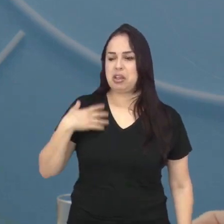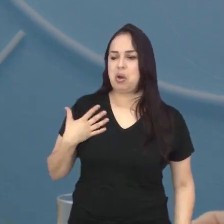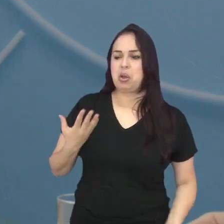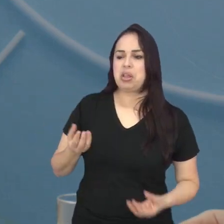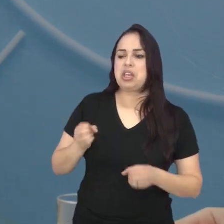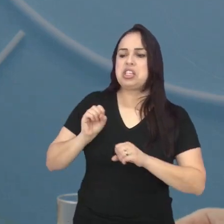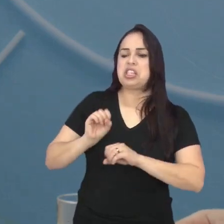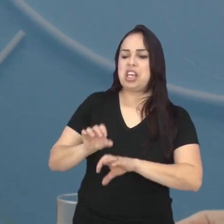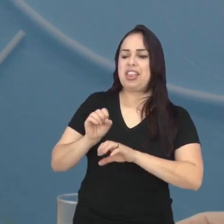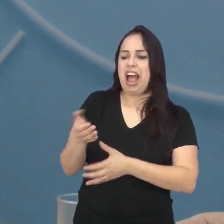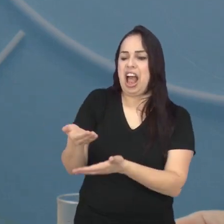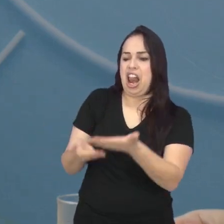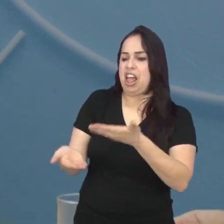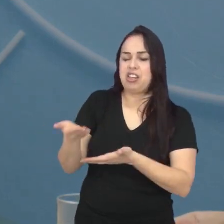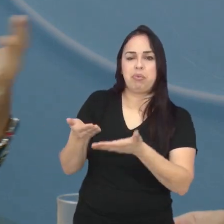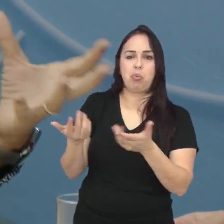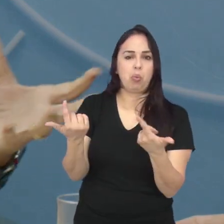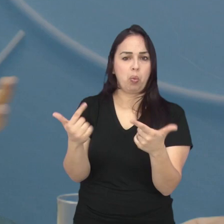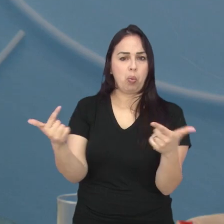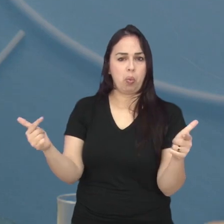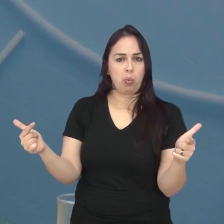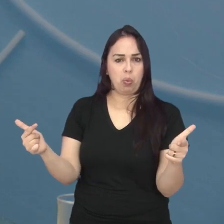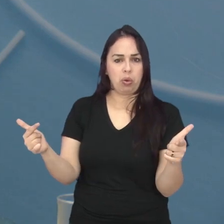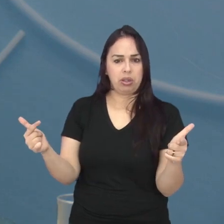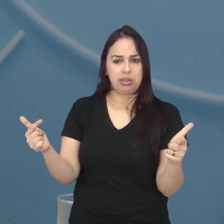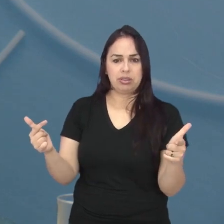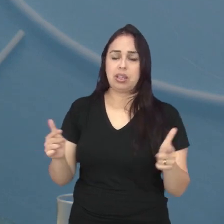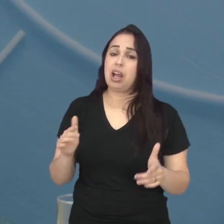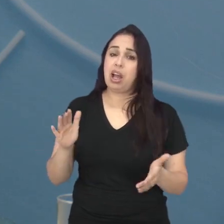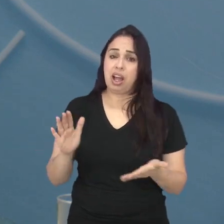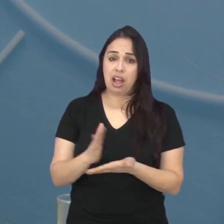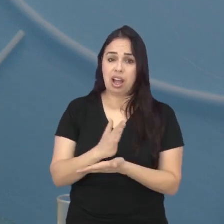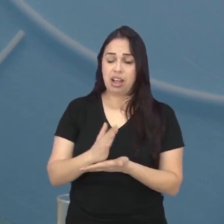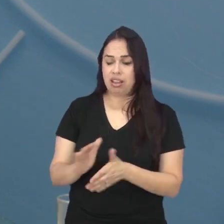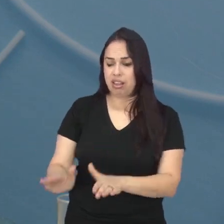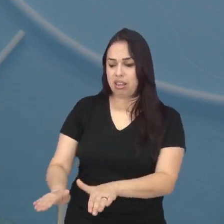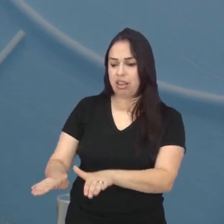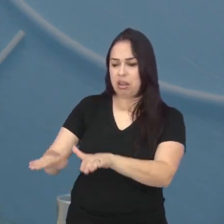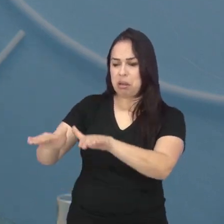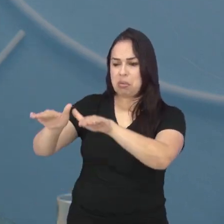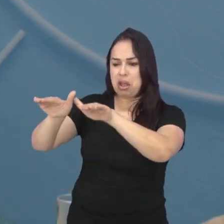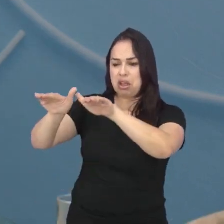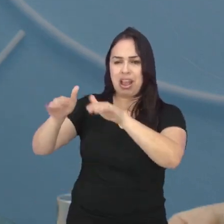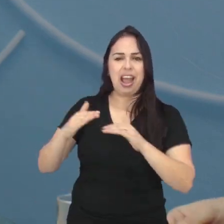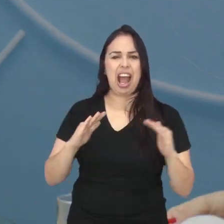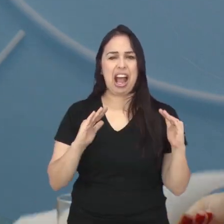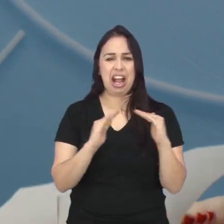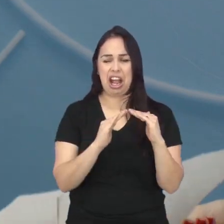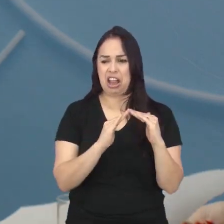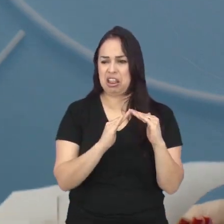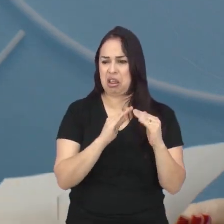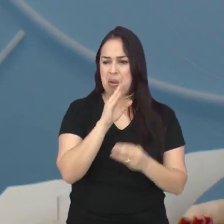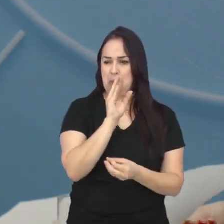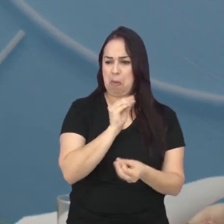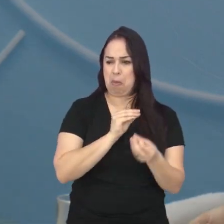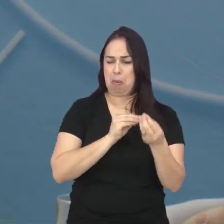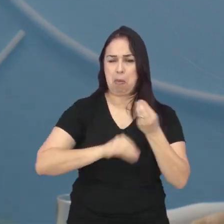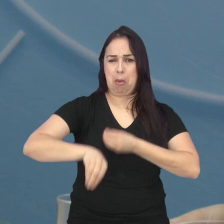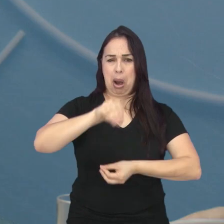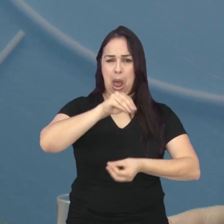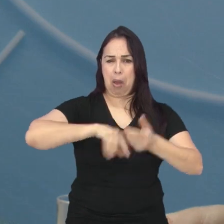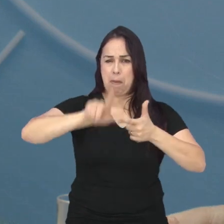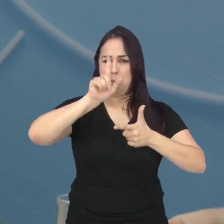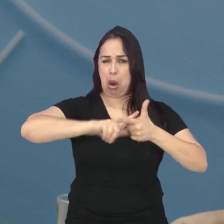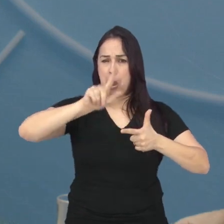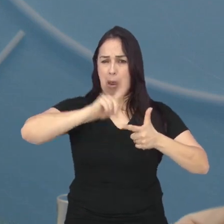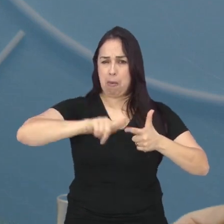ninguém ensina a se relacionar. Olha, para você se relacionar, a pessoa tem que te tratar bem ou não. Muitas vezes, essa pessoa, ela cresceu num lar totalmente disfuncional. Então,